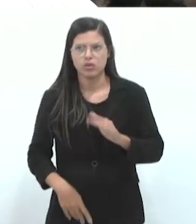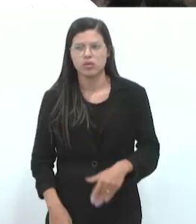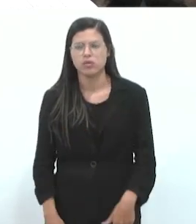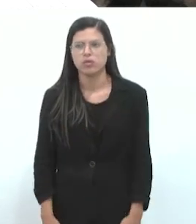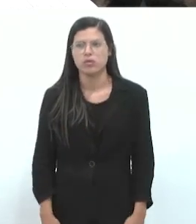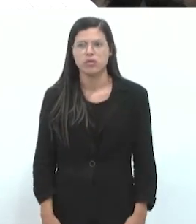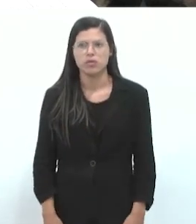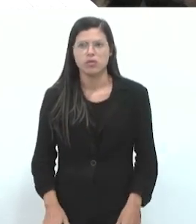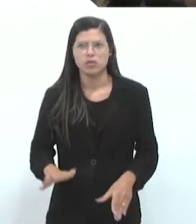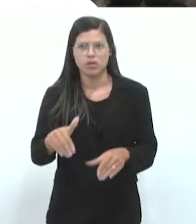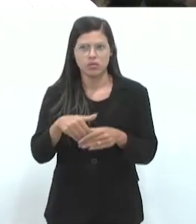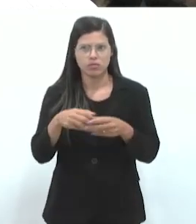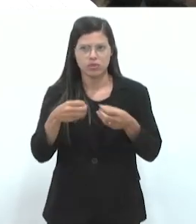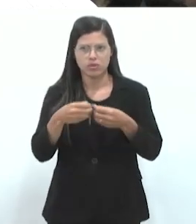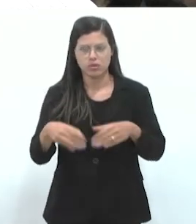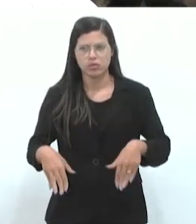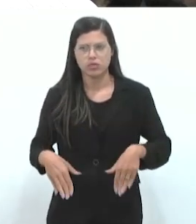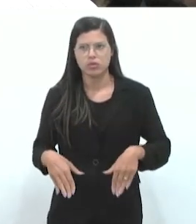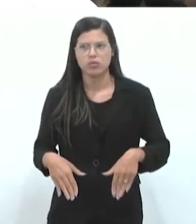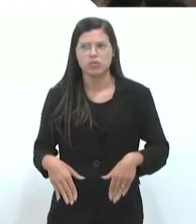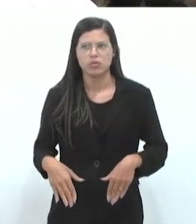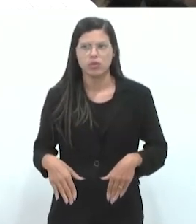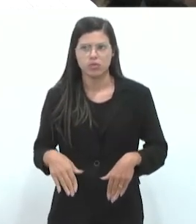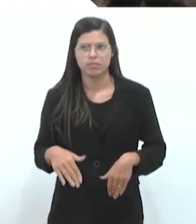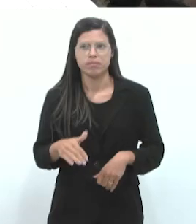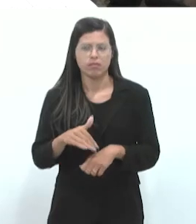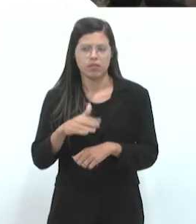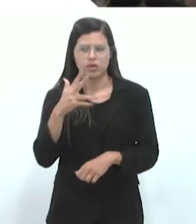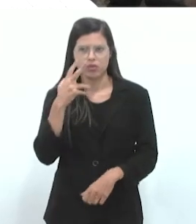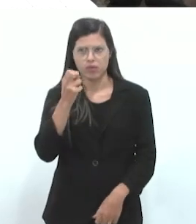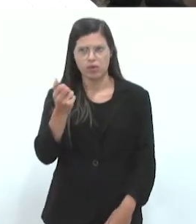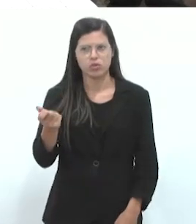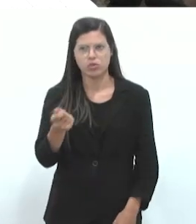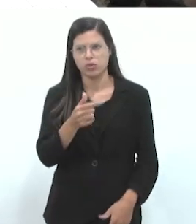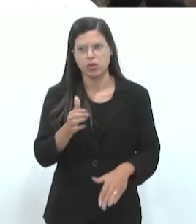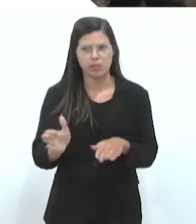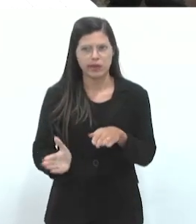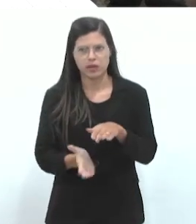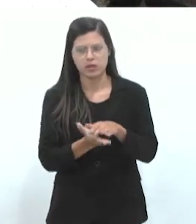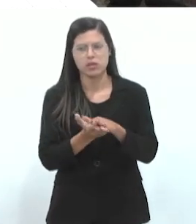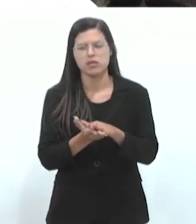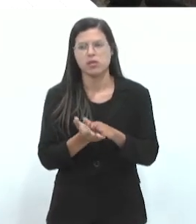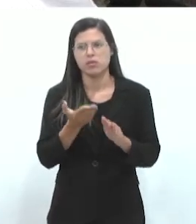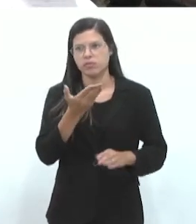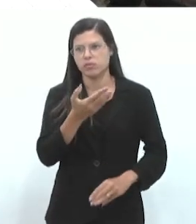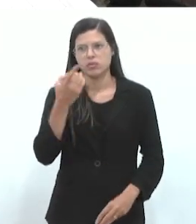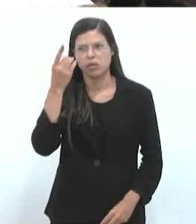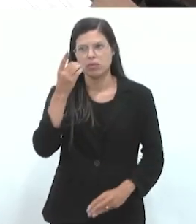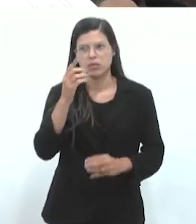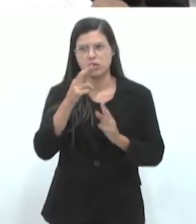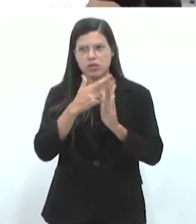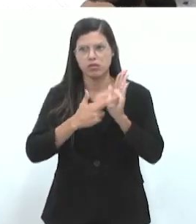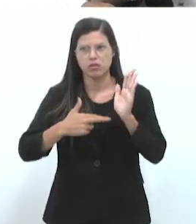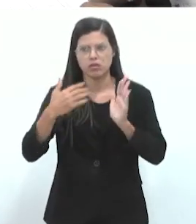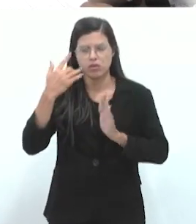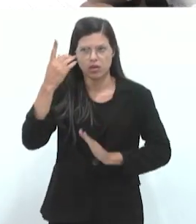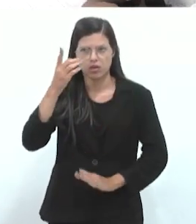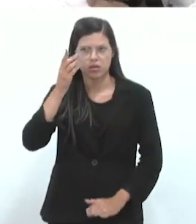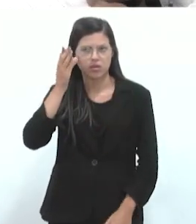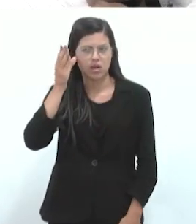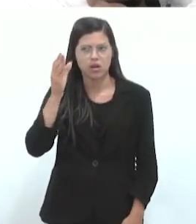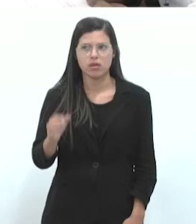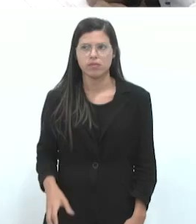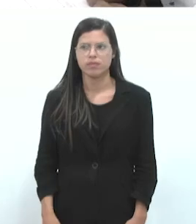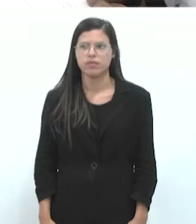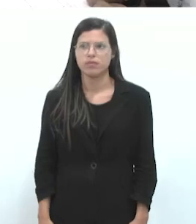pela prejudicabilidade é mais severo do que o voto pela anexação, Então, então vou redesignar a deputada, Já punimos severamente Rosenberg Reis,